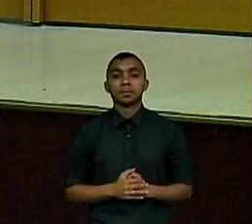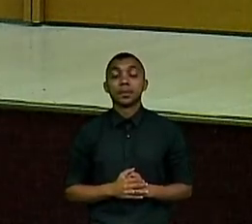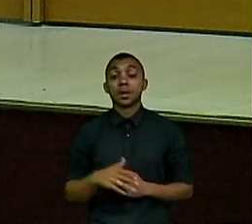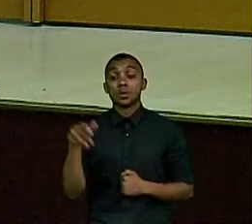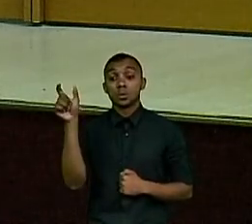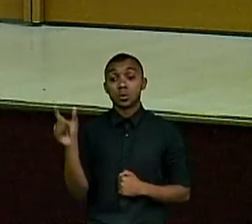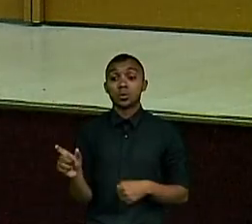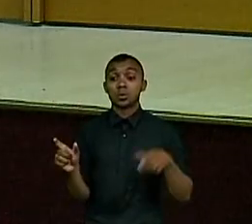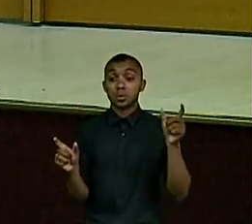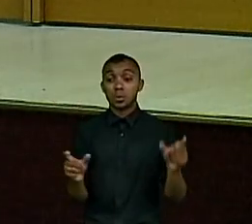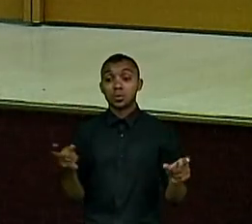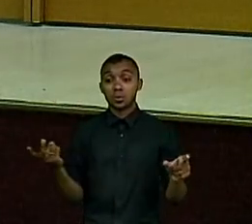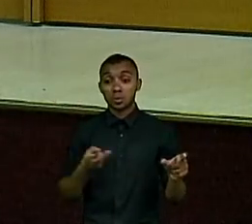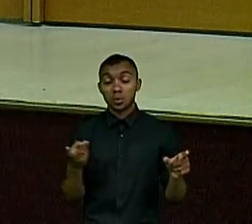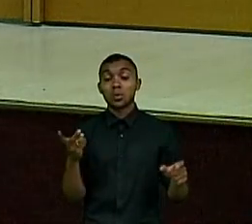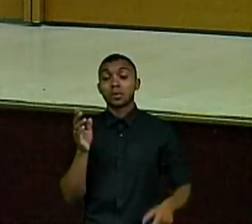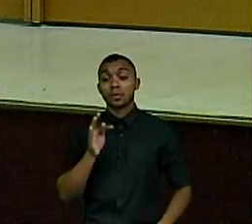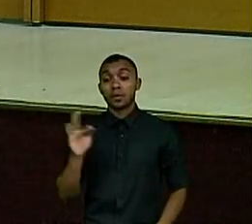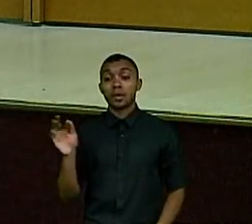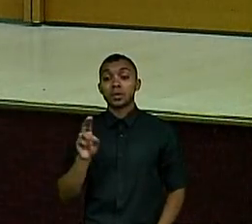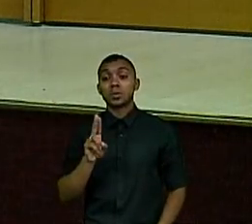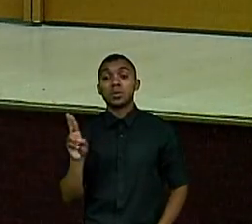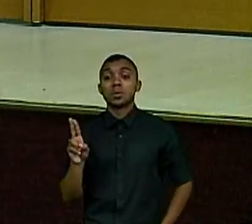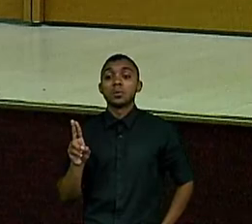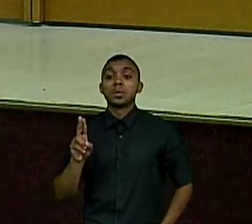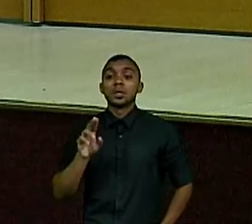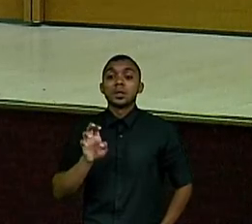franceses chamados de enciclopedistas